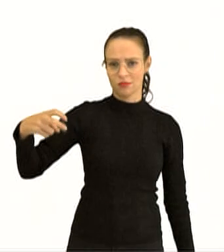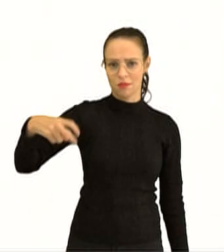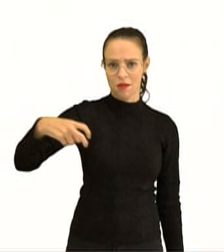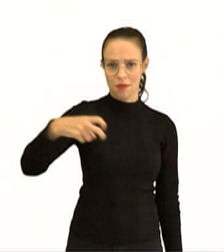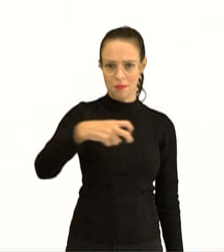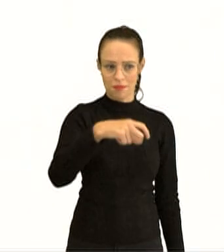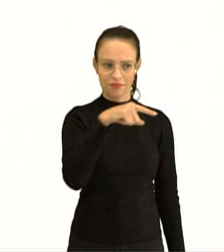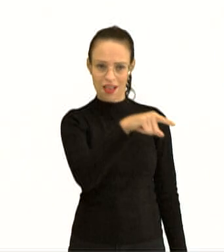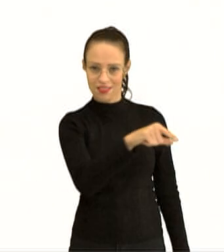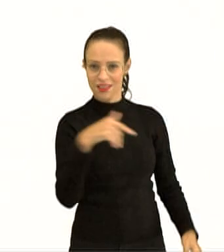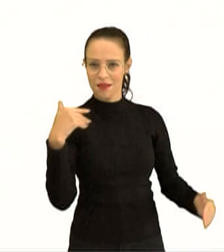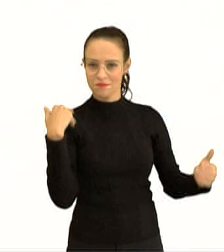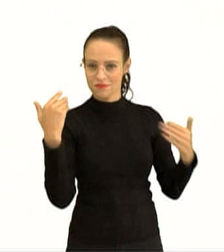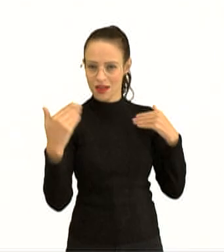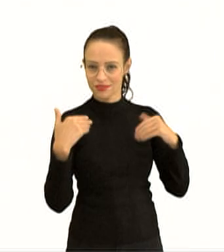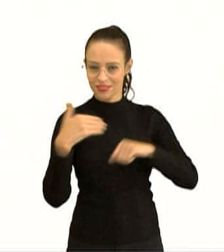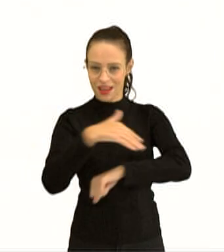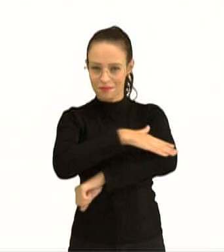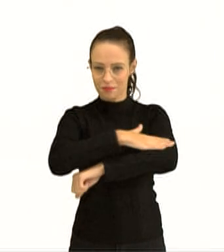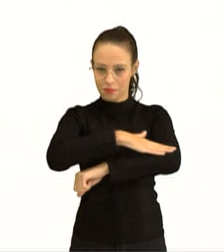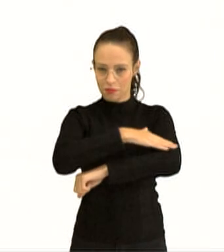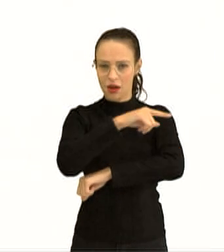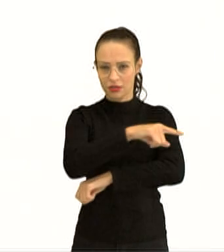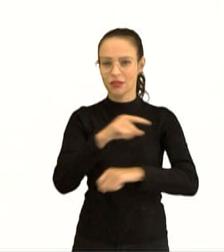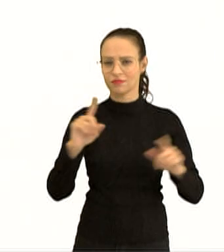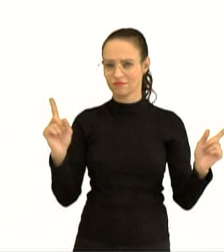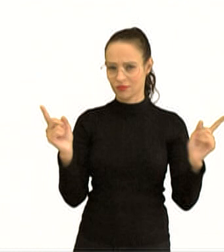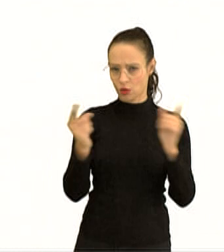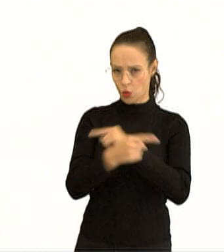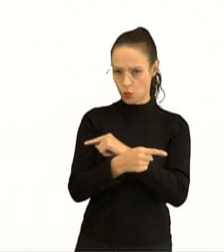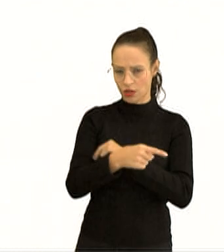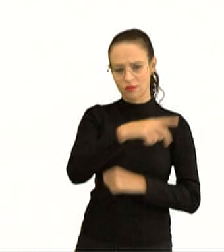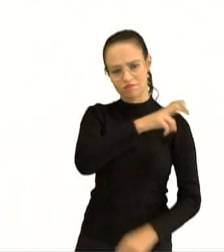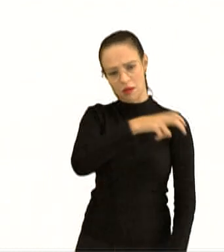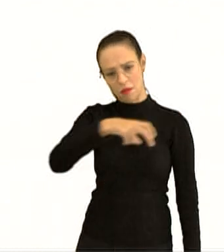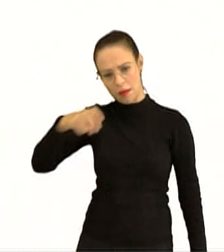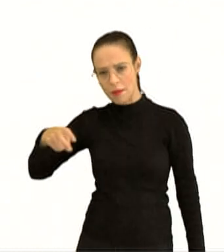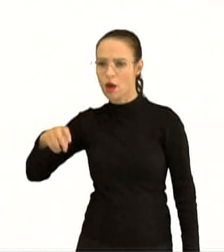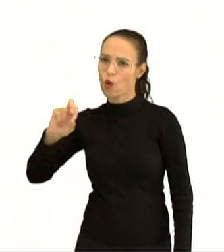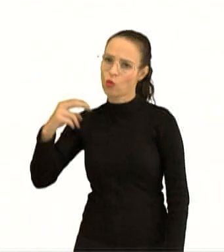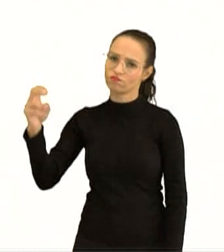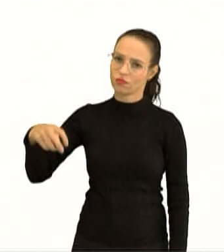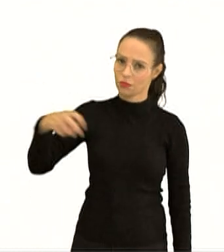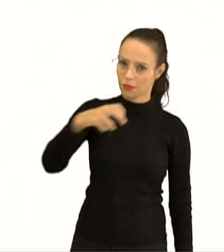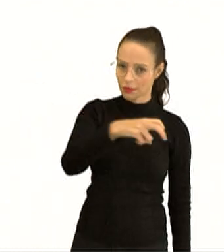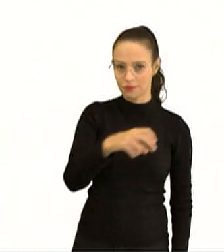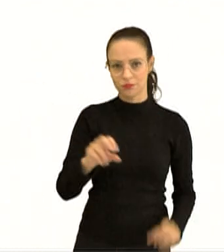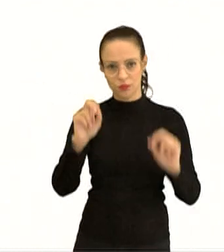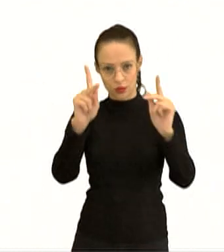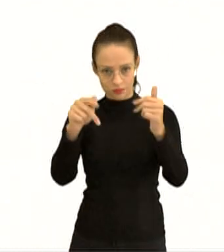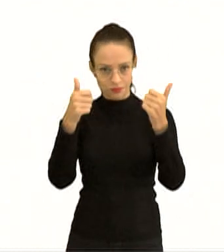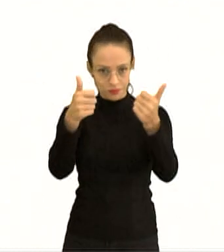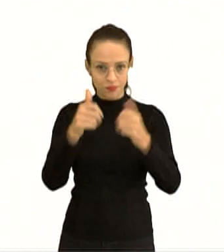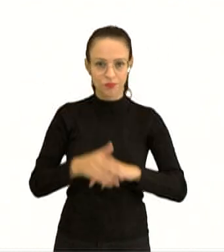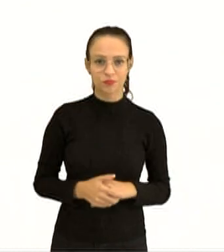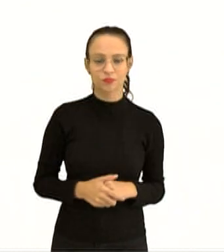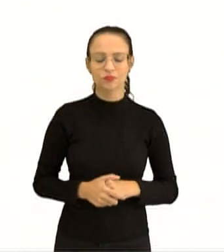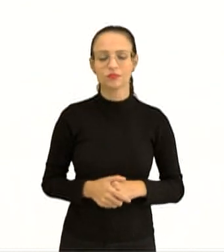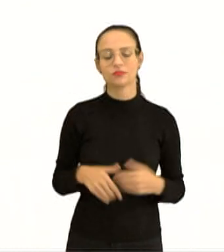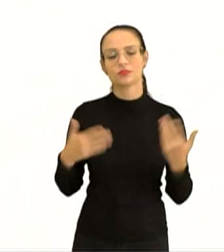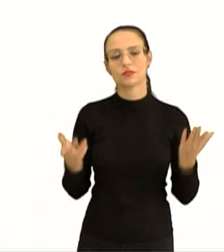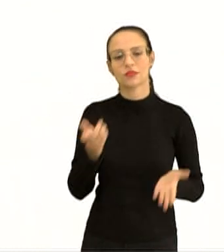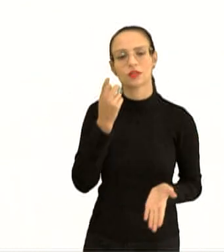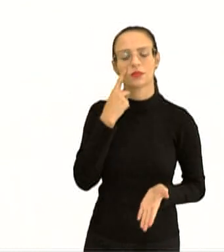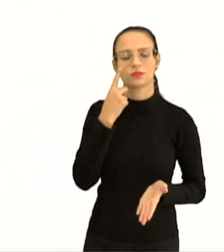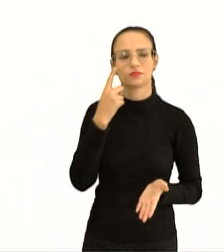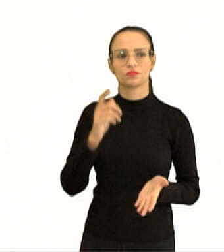passeio lá no parque, né? Que vai também. Daí você faz o processo ao contrário, de 0 até 1000, tá bom? Belezinha? Então, olha